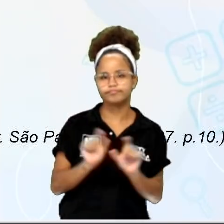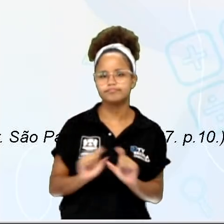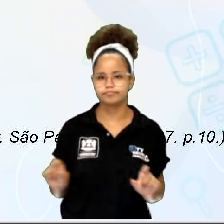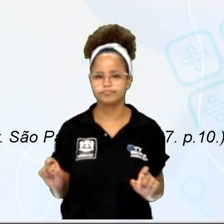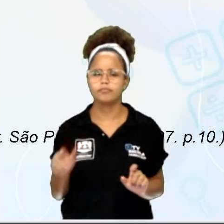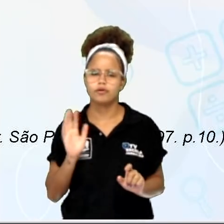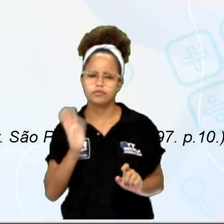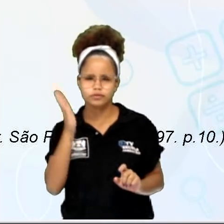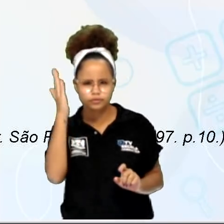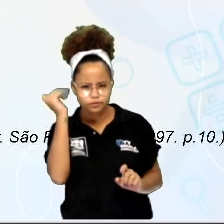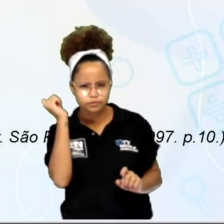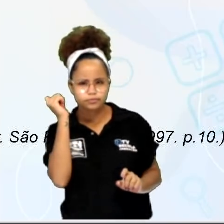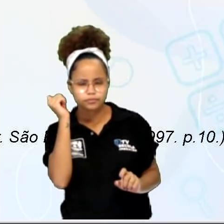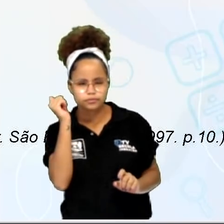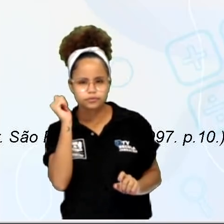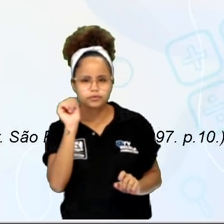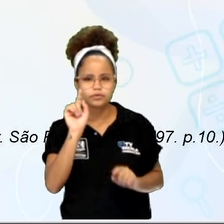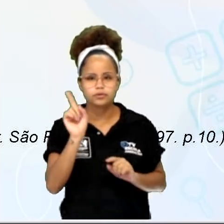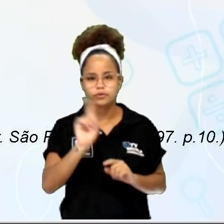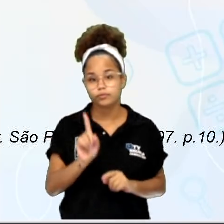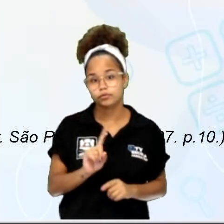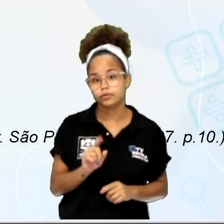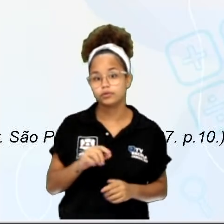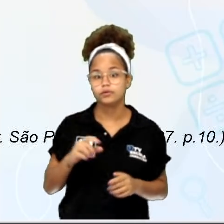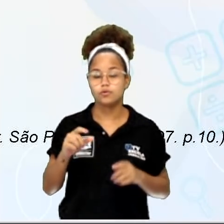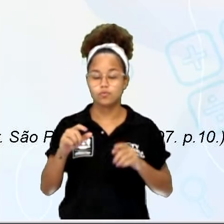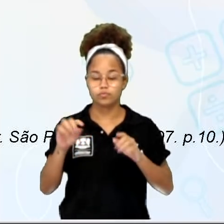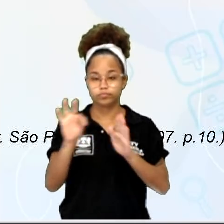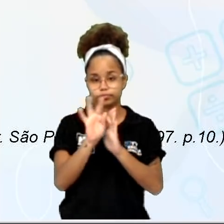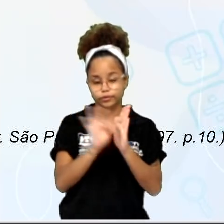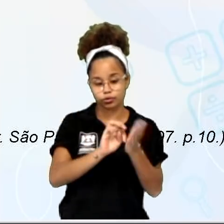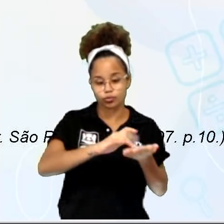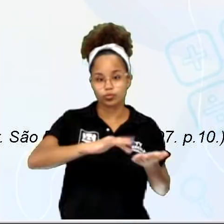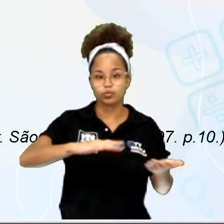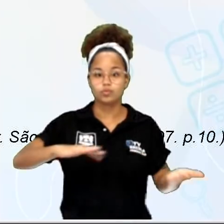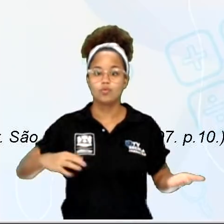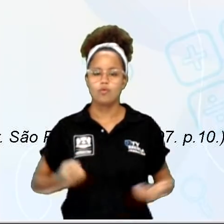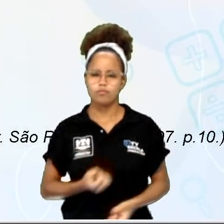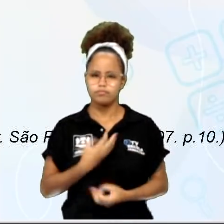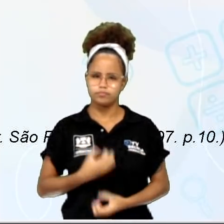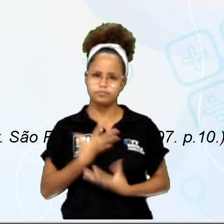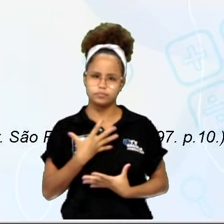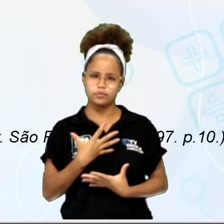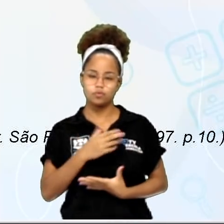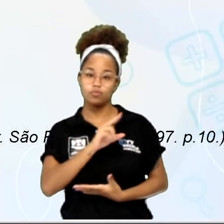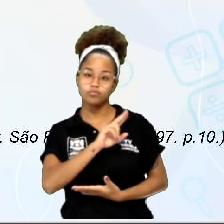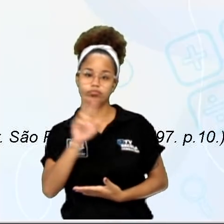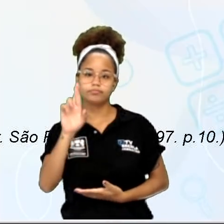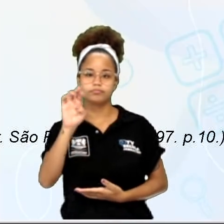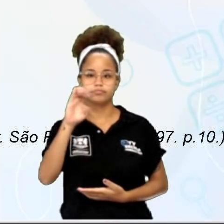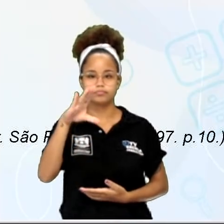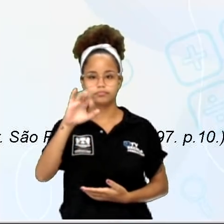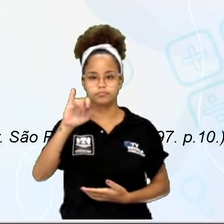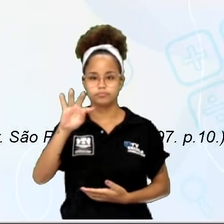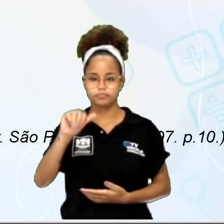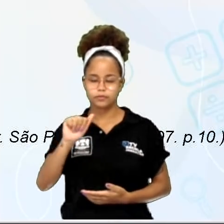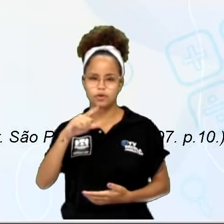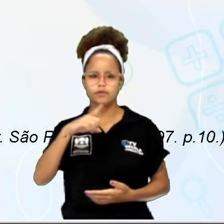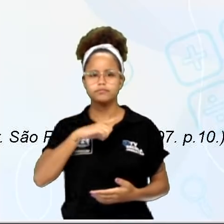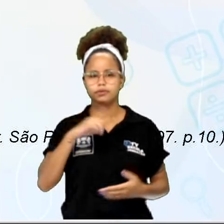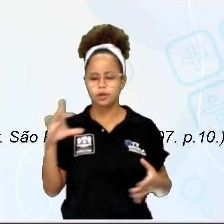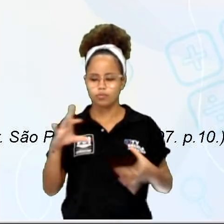gente já sabe que não se trata de um texto em prosa, provavelmente um poema. Olha só o nome, Receita de Acordar